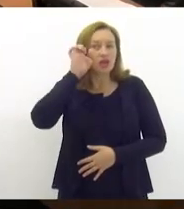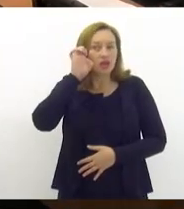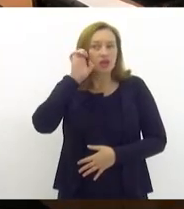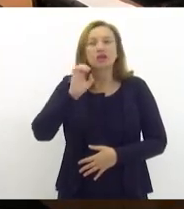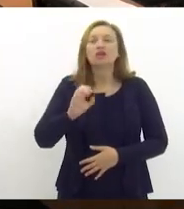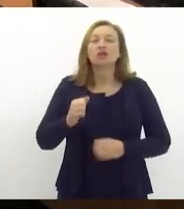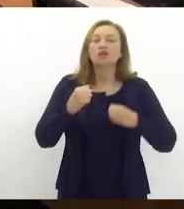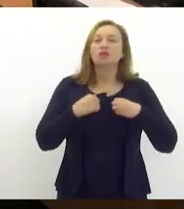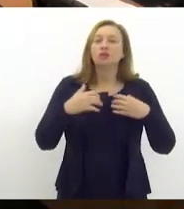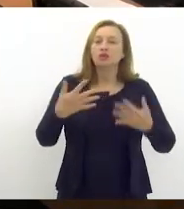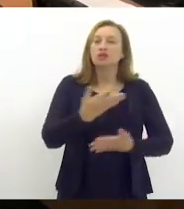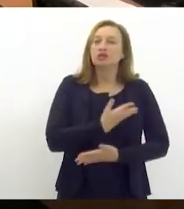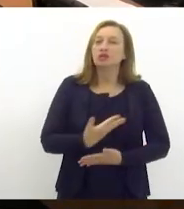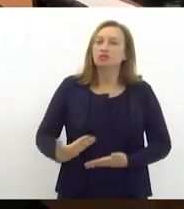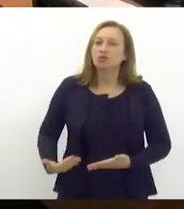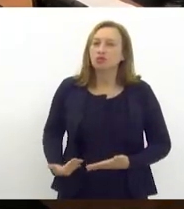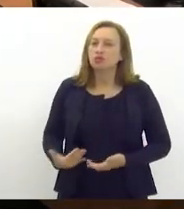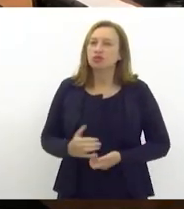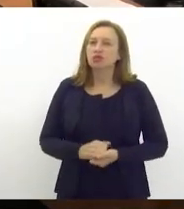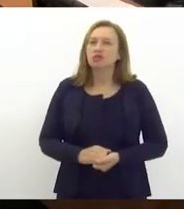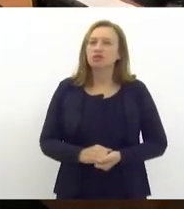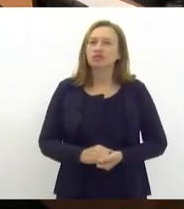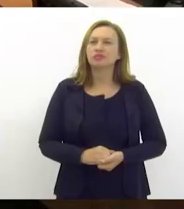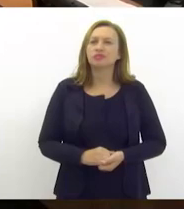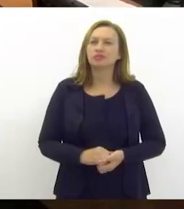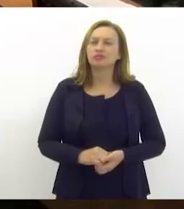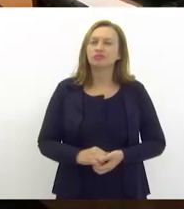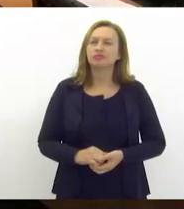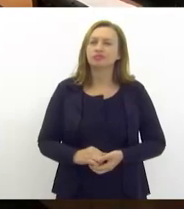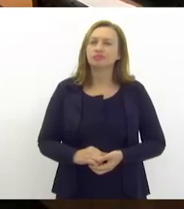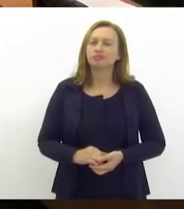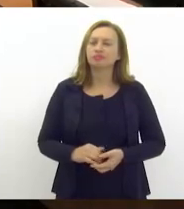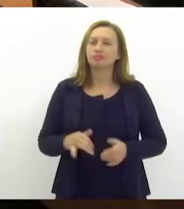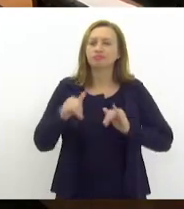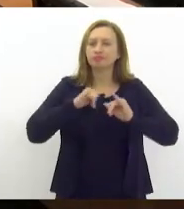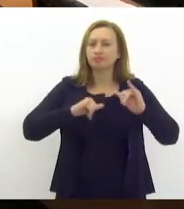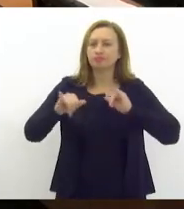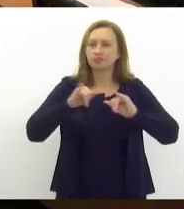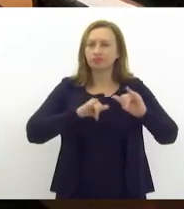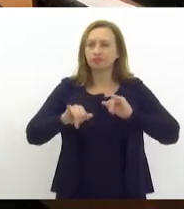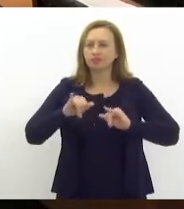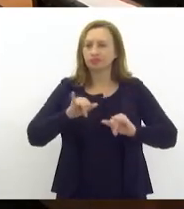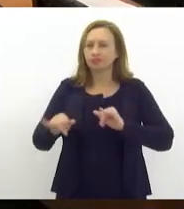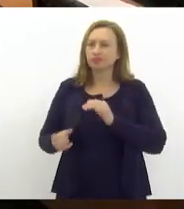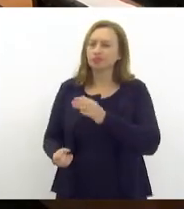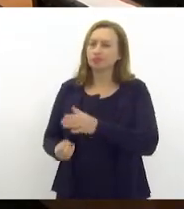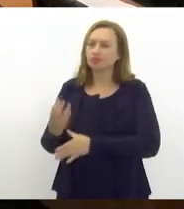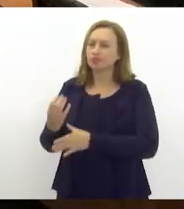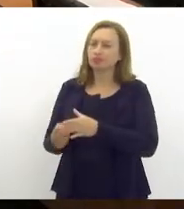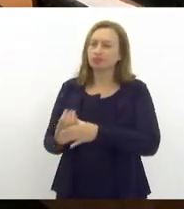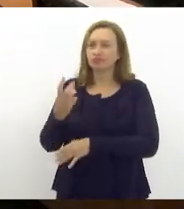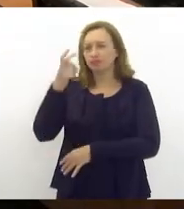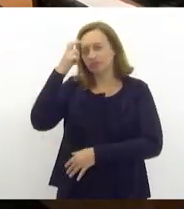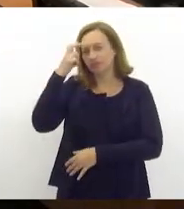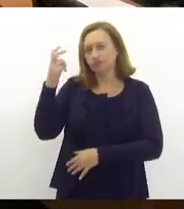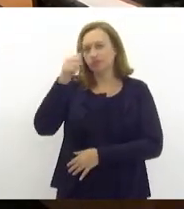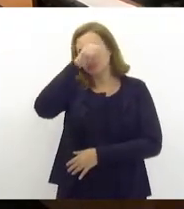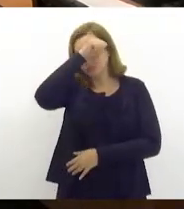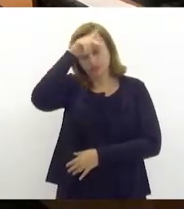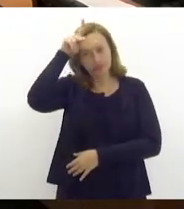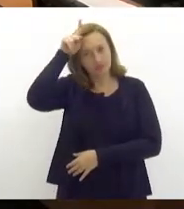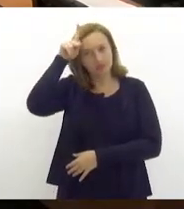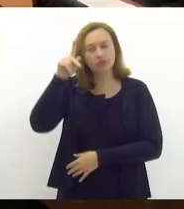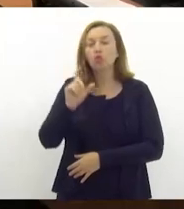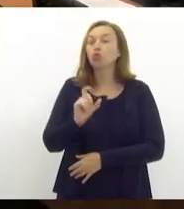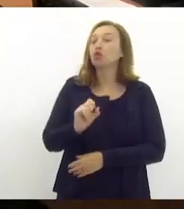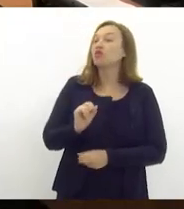uma audiência pública para informar os produtores culturais, as prefeituras, o